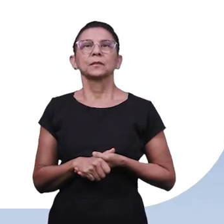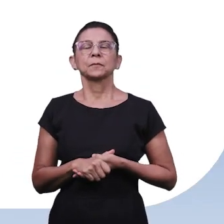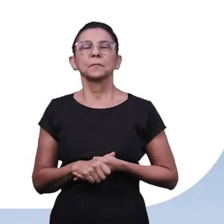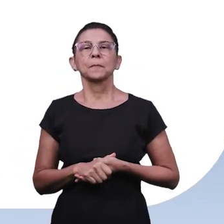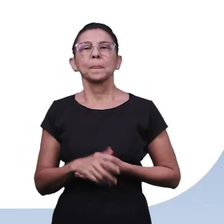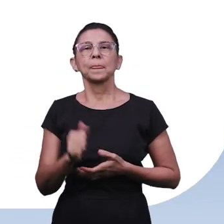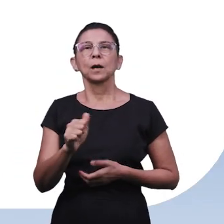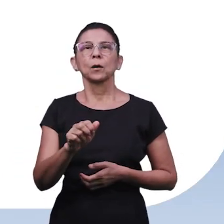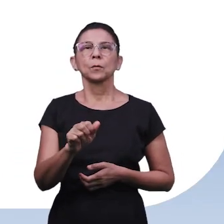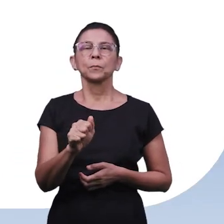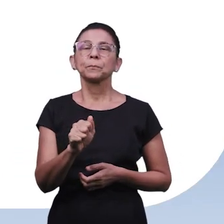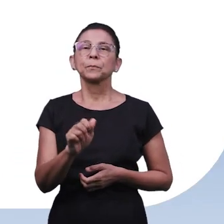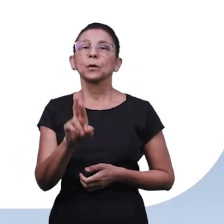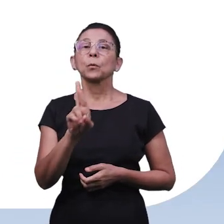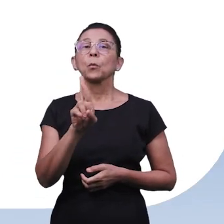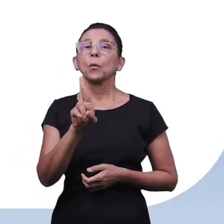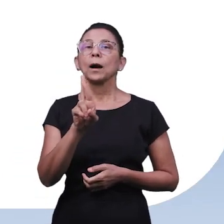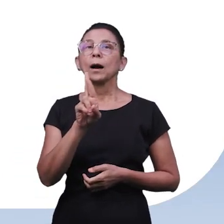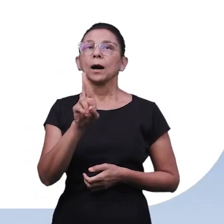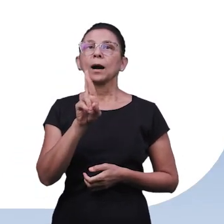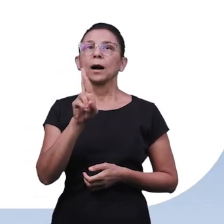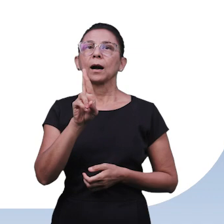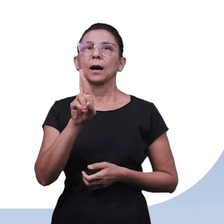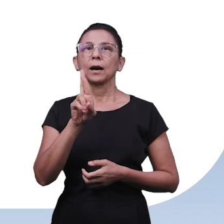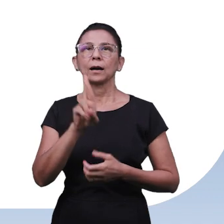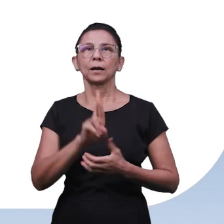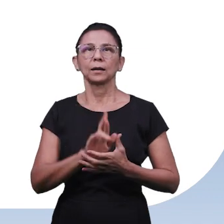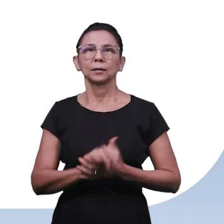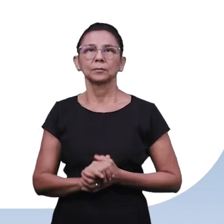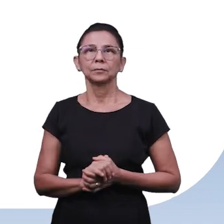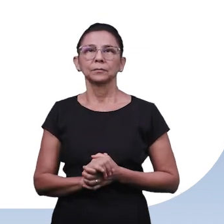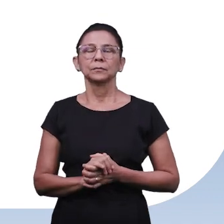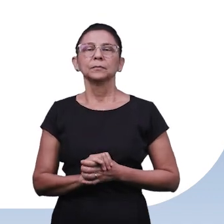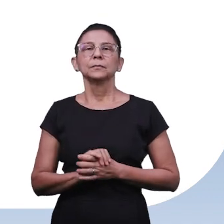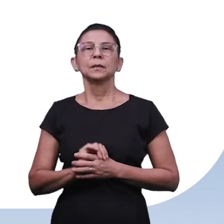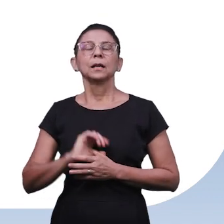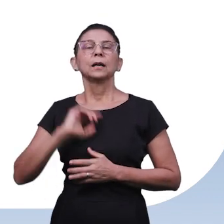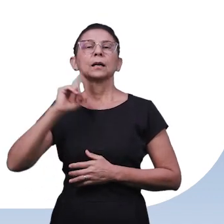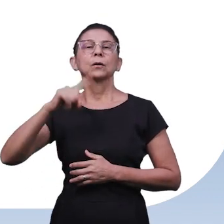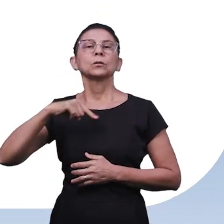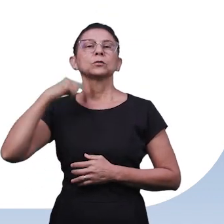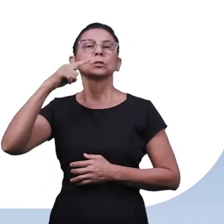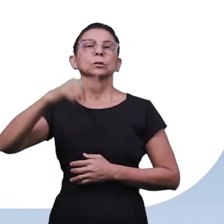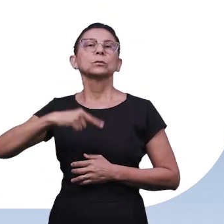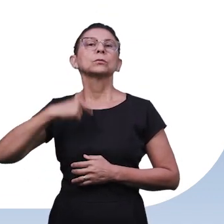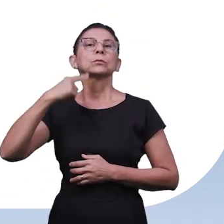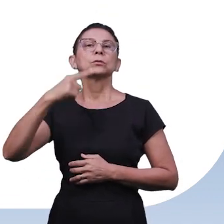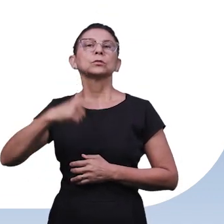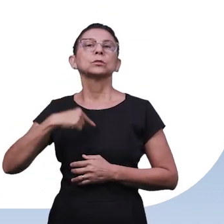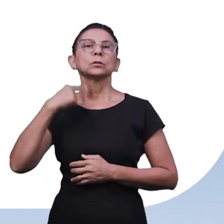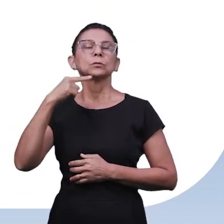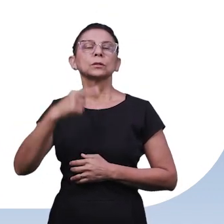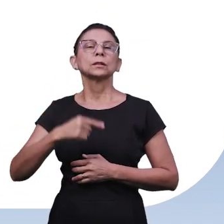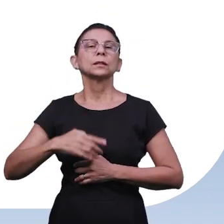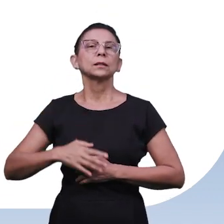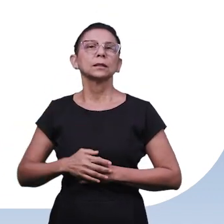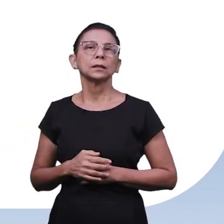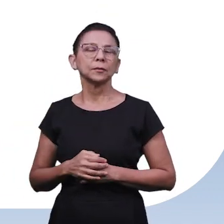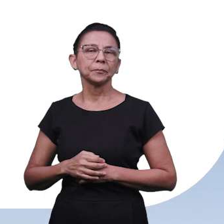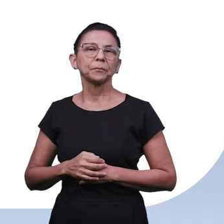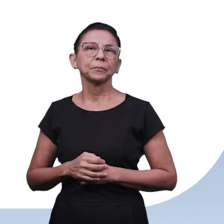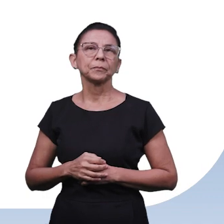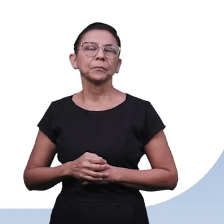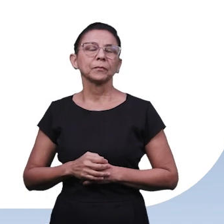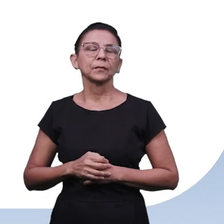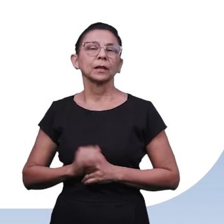percebam que o ar está vindo, ele sofre uma resistência na região glótica,